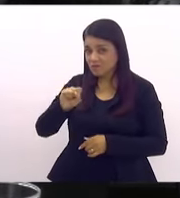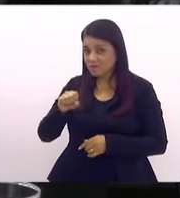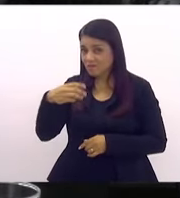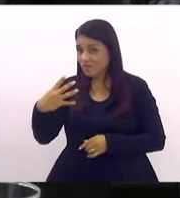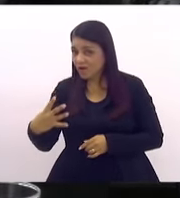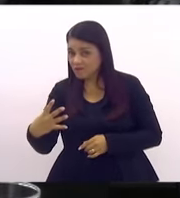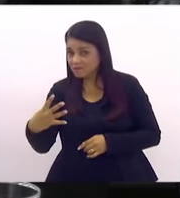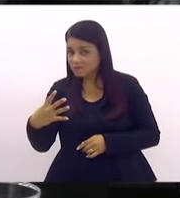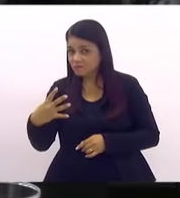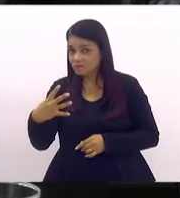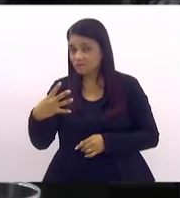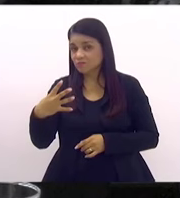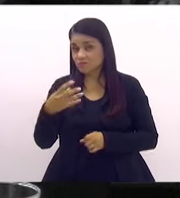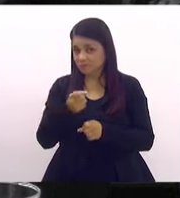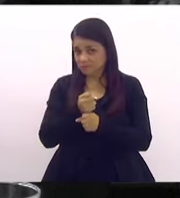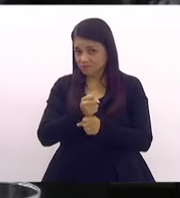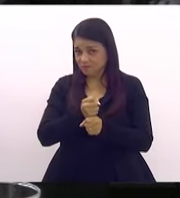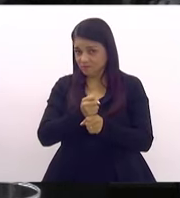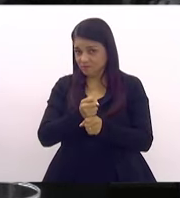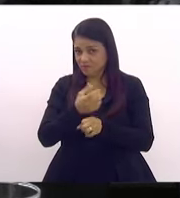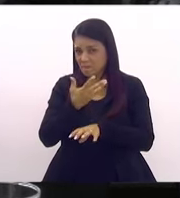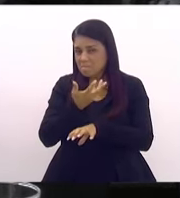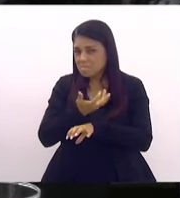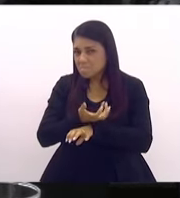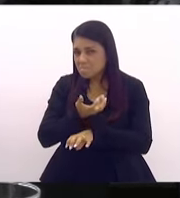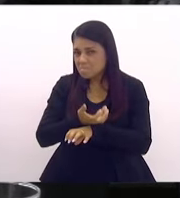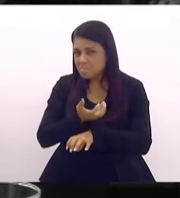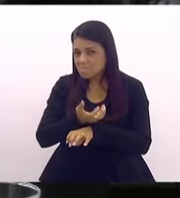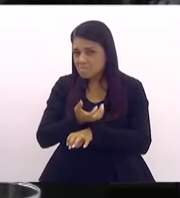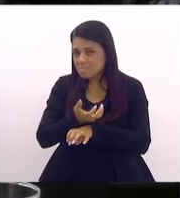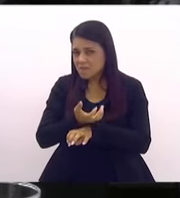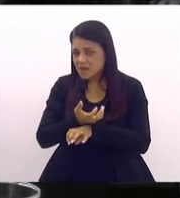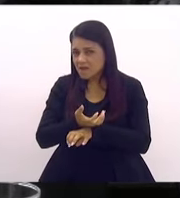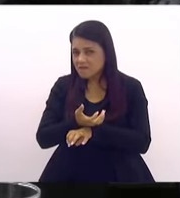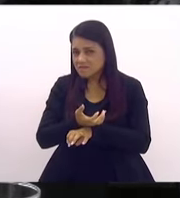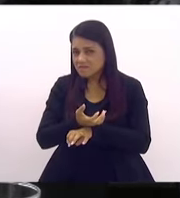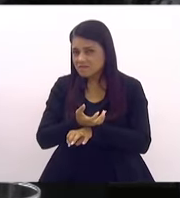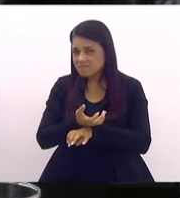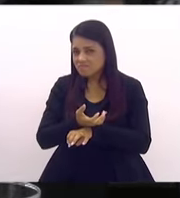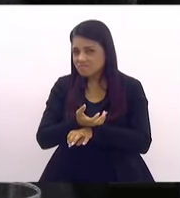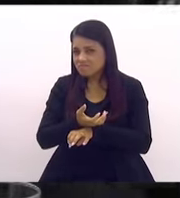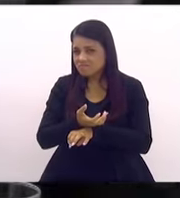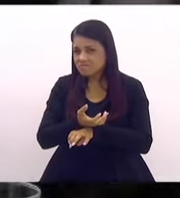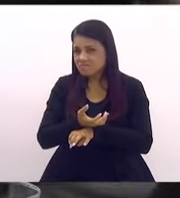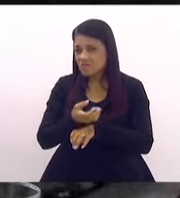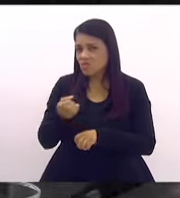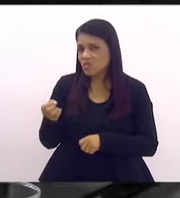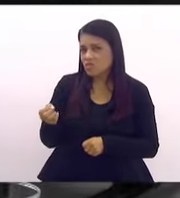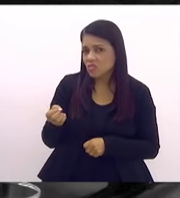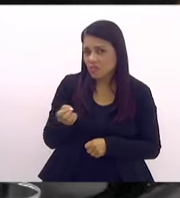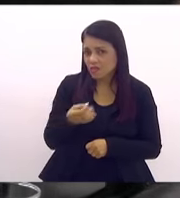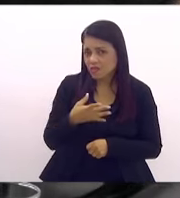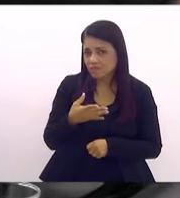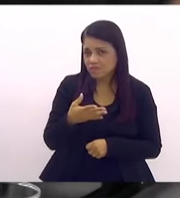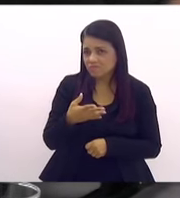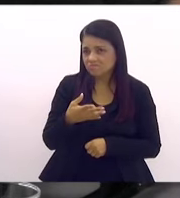Eu não sei se uma praça tão recente ela